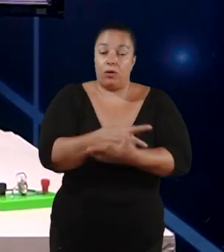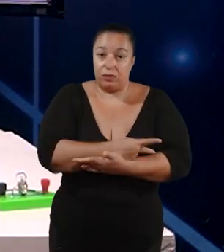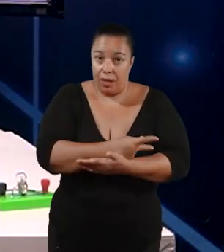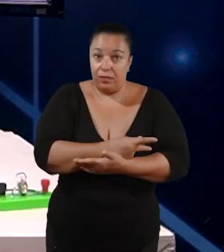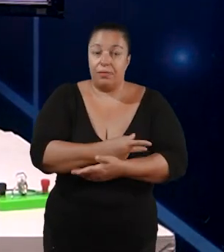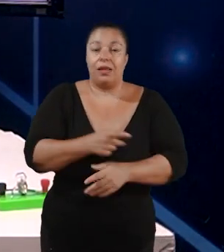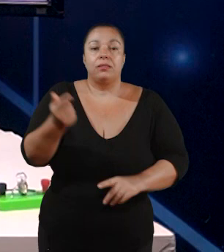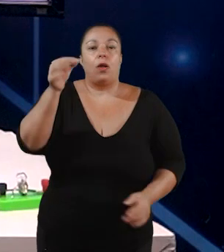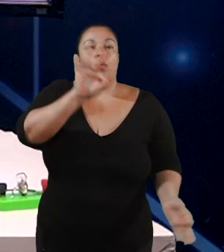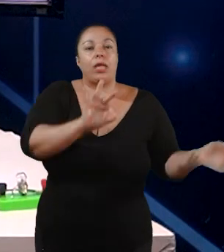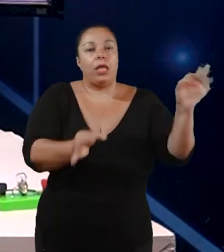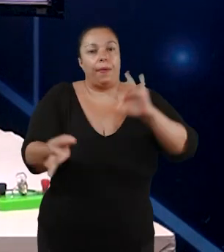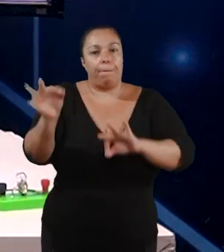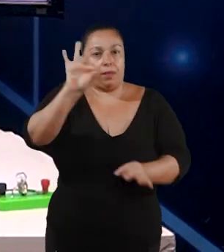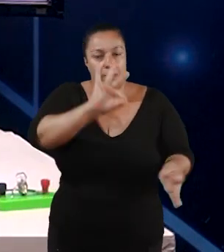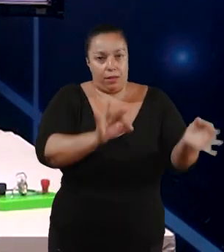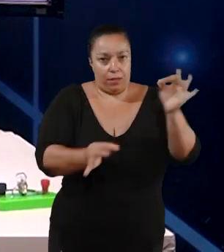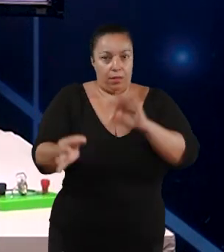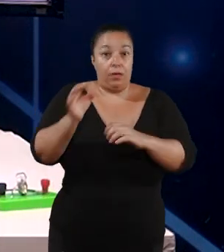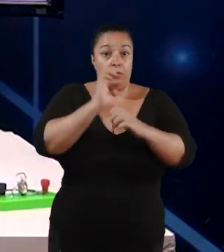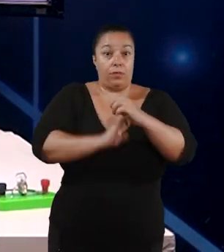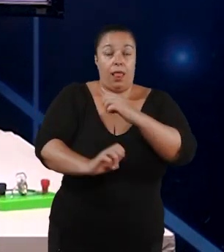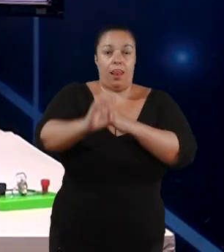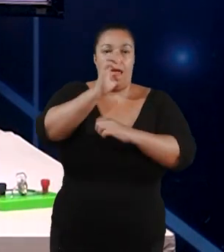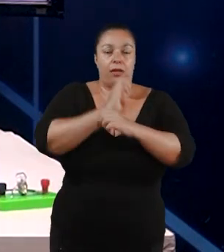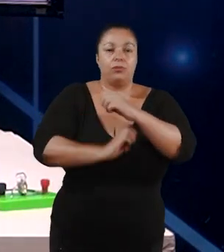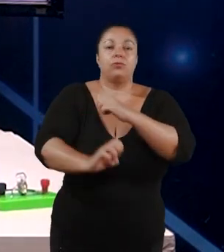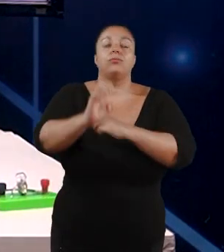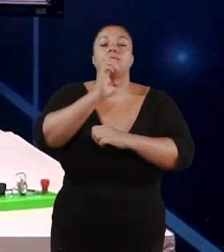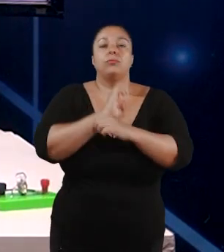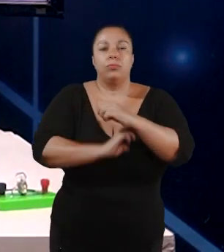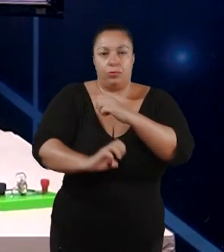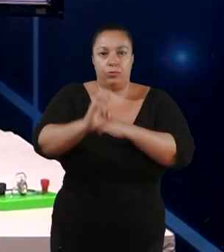né? Aonde os elétrons de